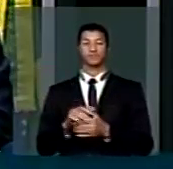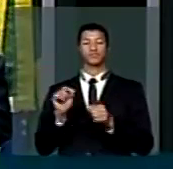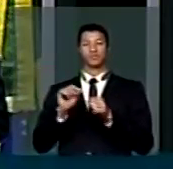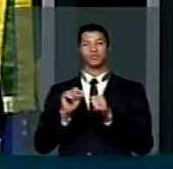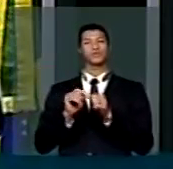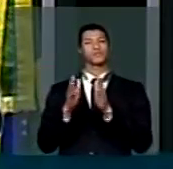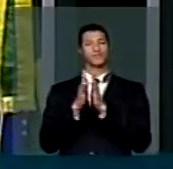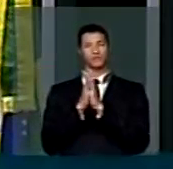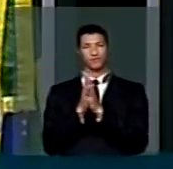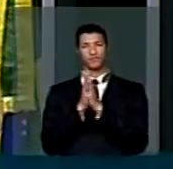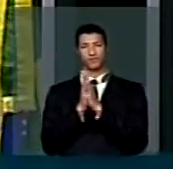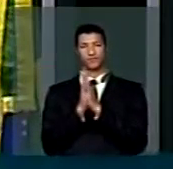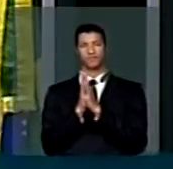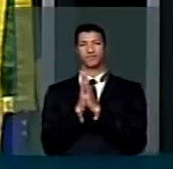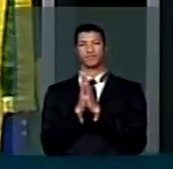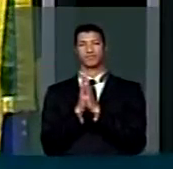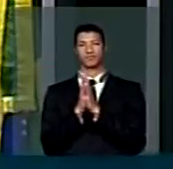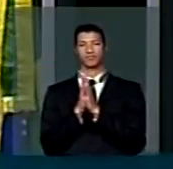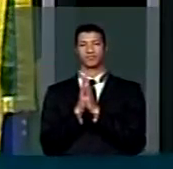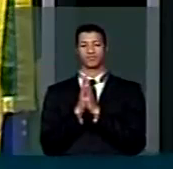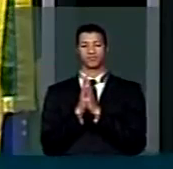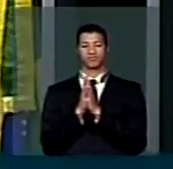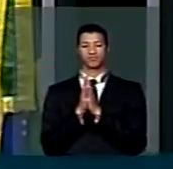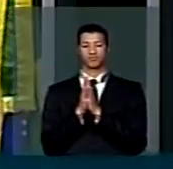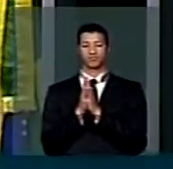por favor